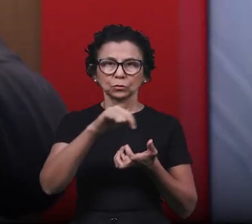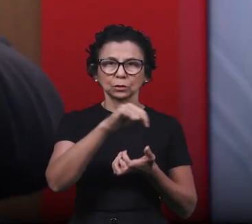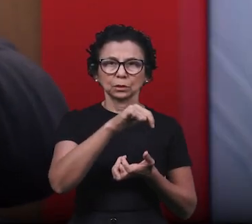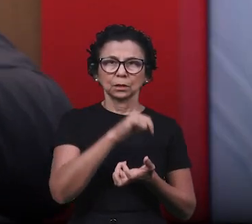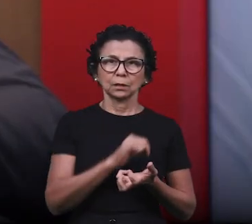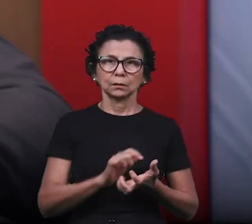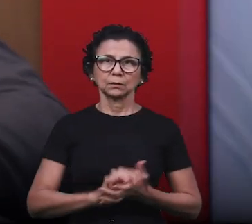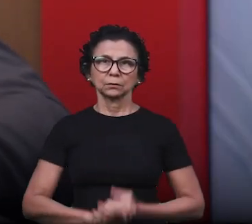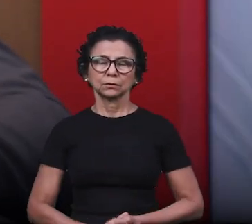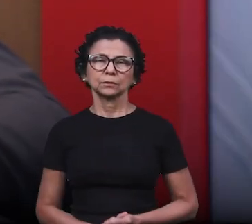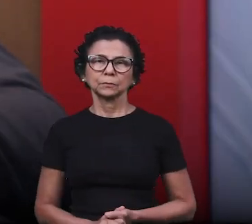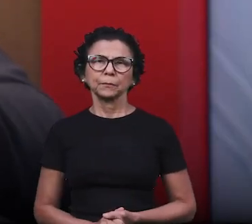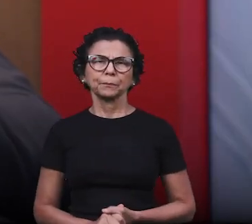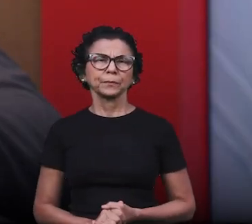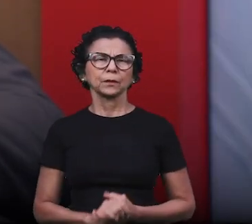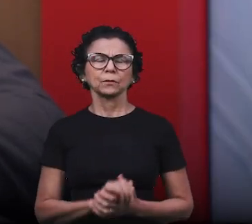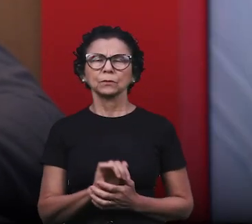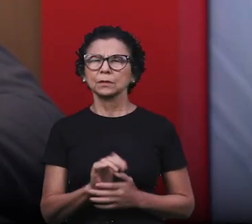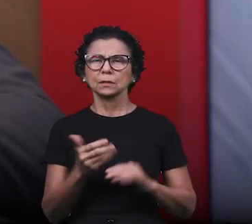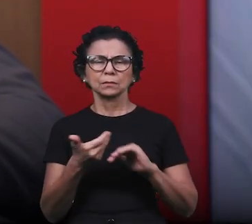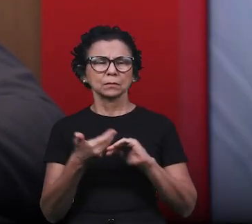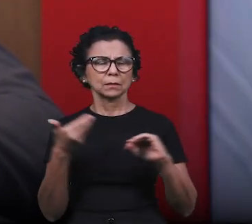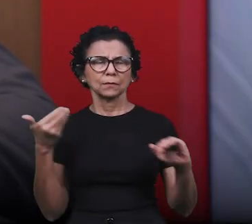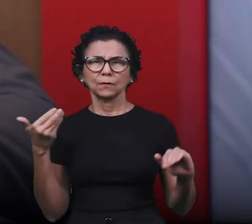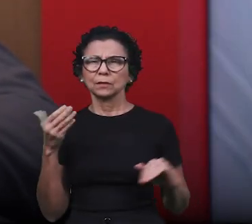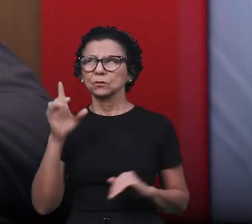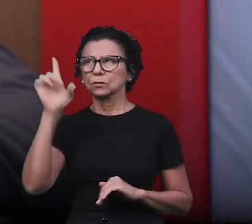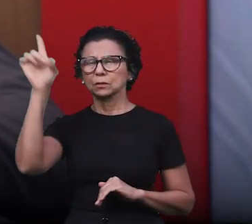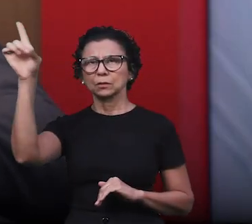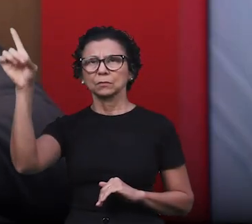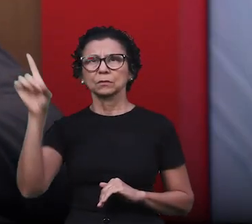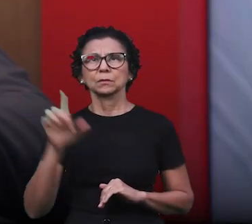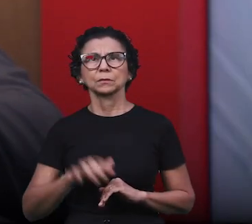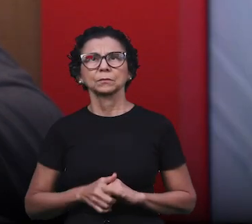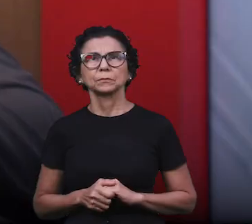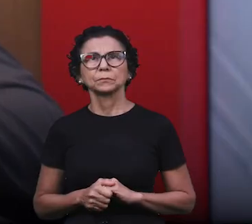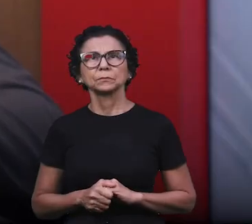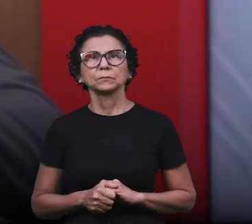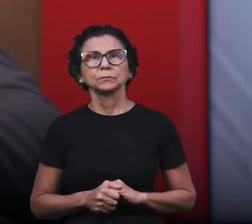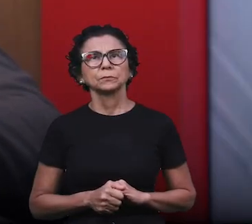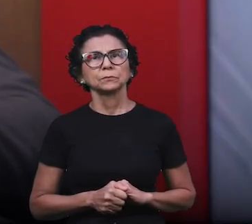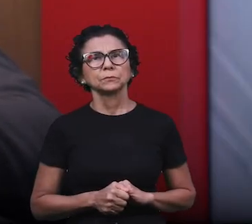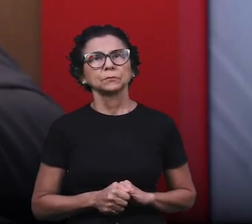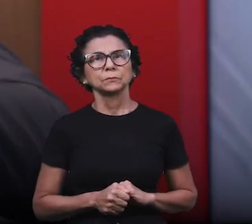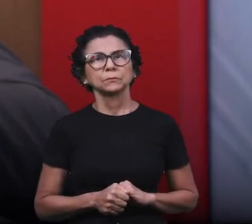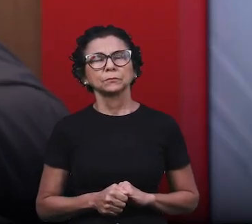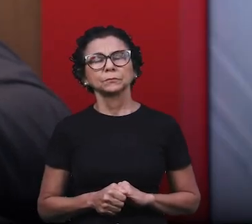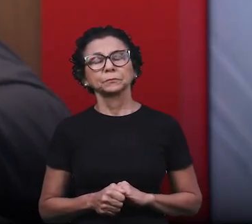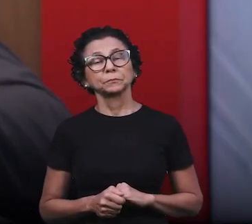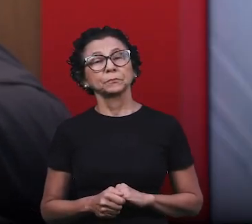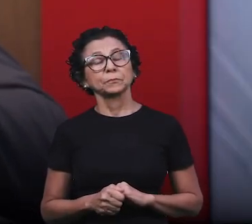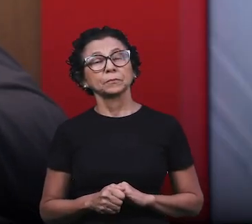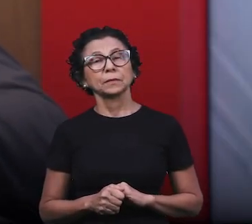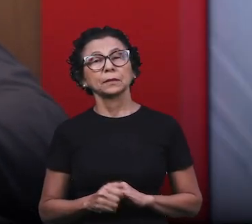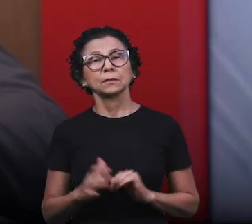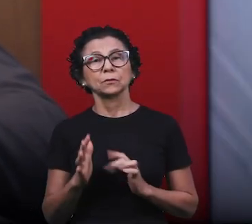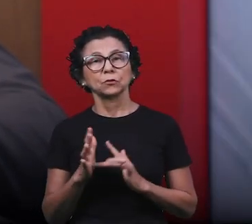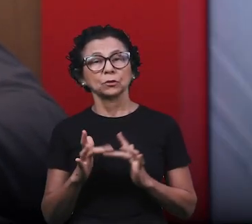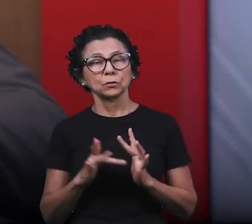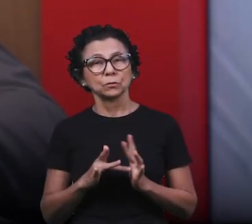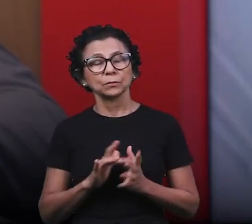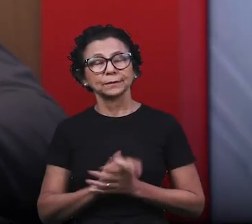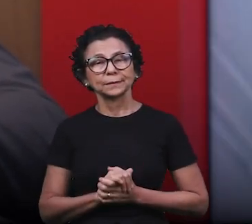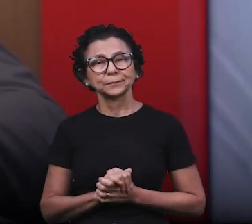tempo presente te afastem de José, né? Mas são as estratégias que o Senhor está usando para te aproximar de Jesus. Busque ao